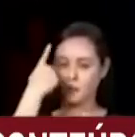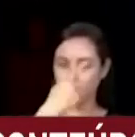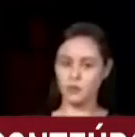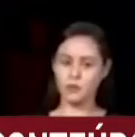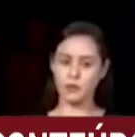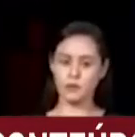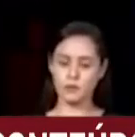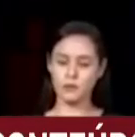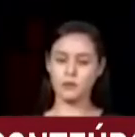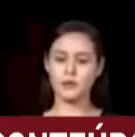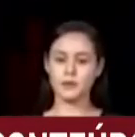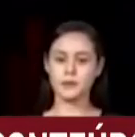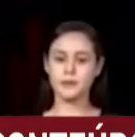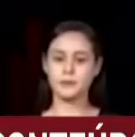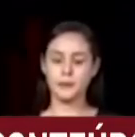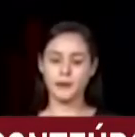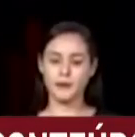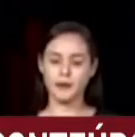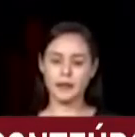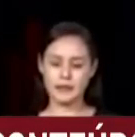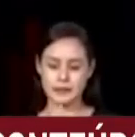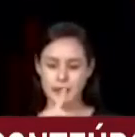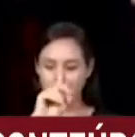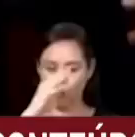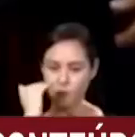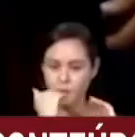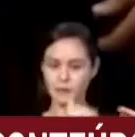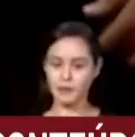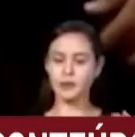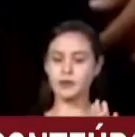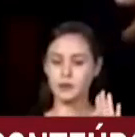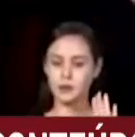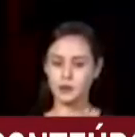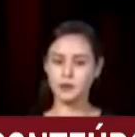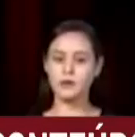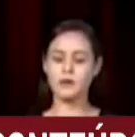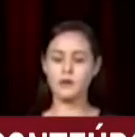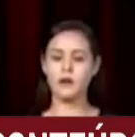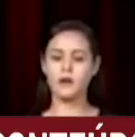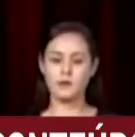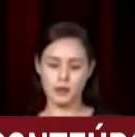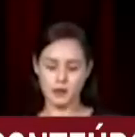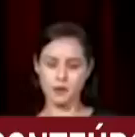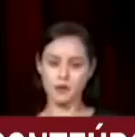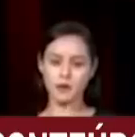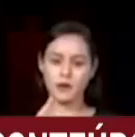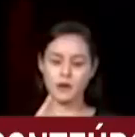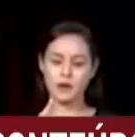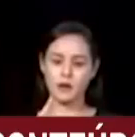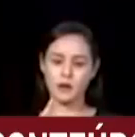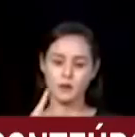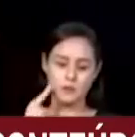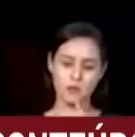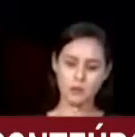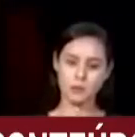Na hipótese do caput, a cada descumprimento subsequente será duplicado o período de suspensão. O artigo 6º, a segunda